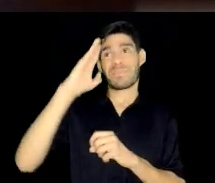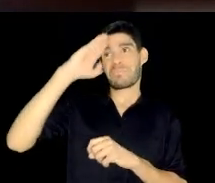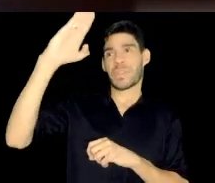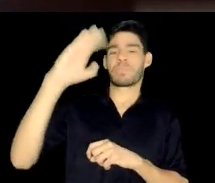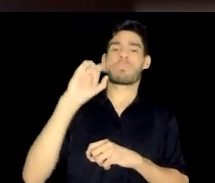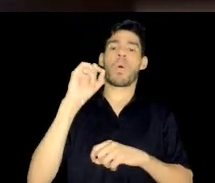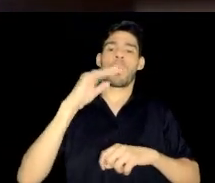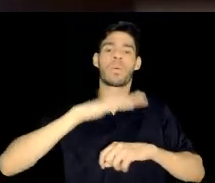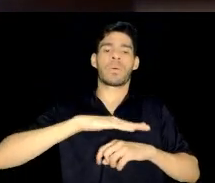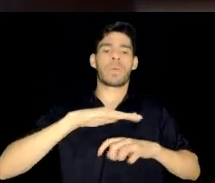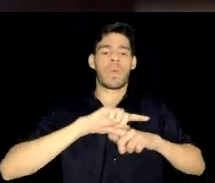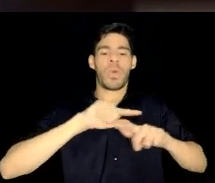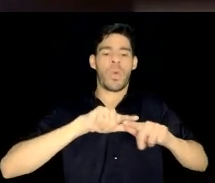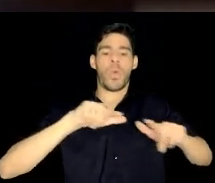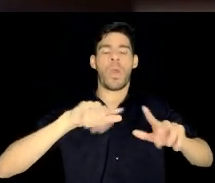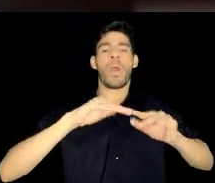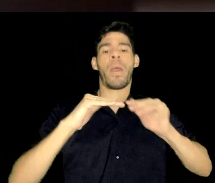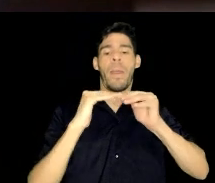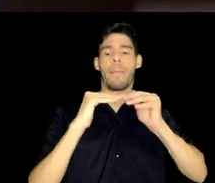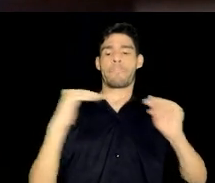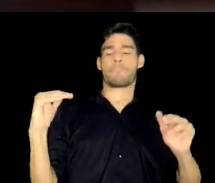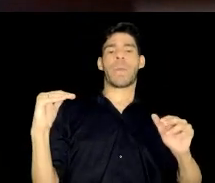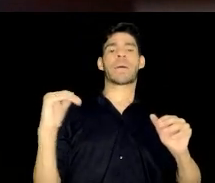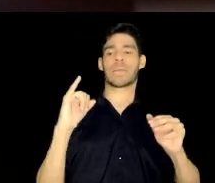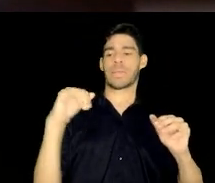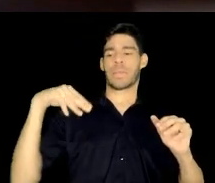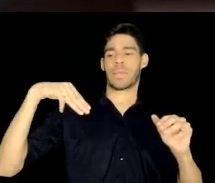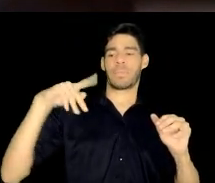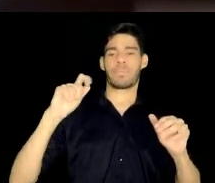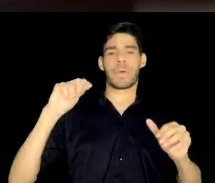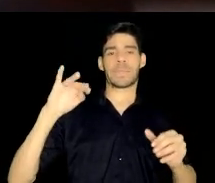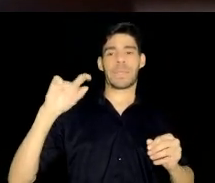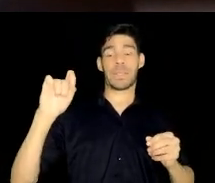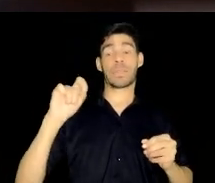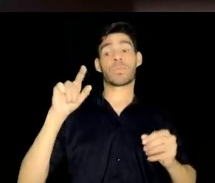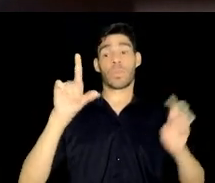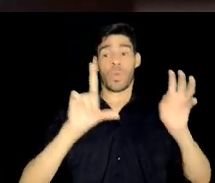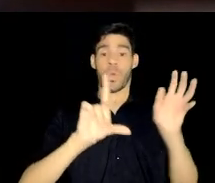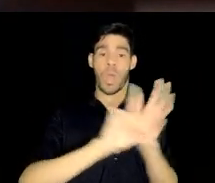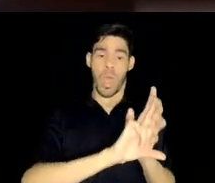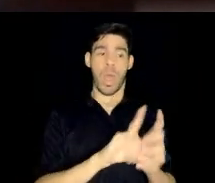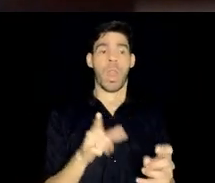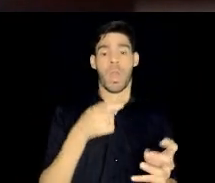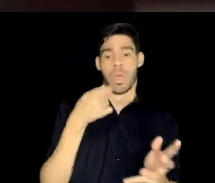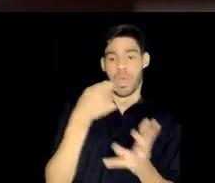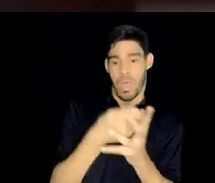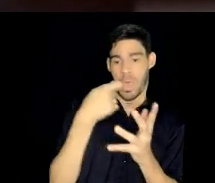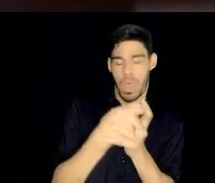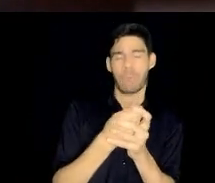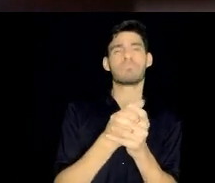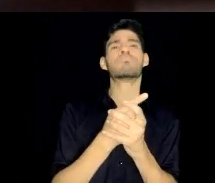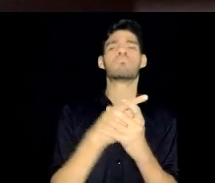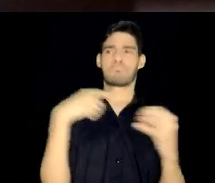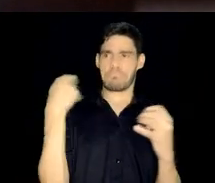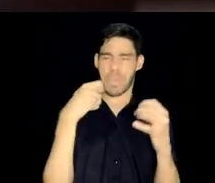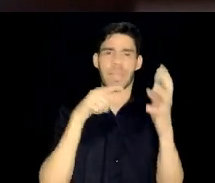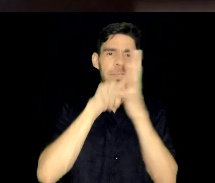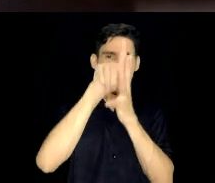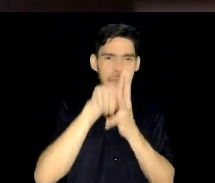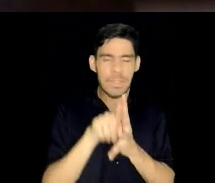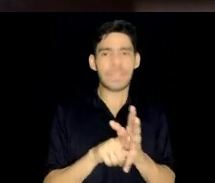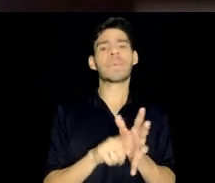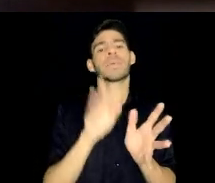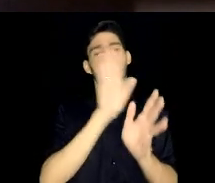de mais caro, a imparcialidade. Portanto, essa lei exige mesmo muito